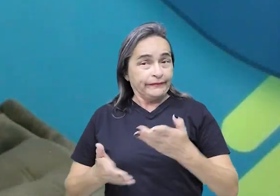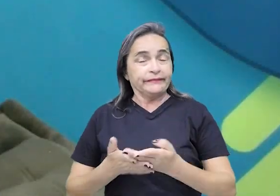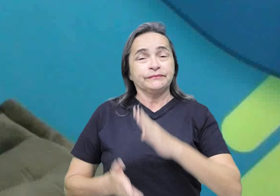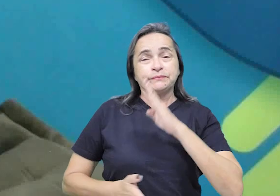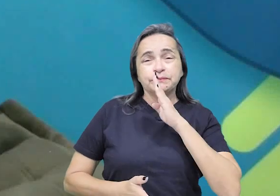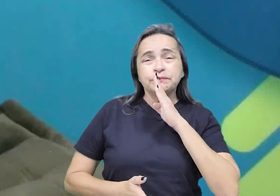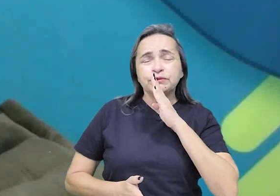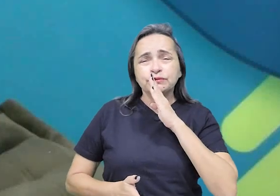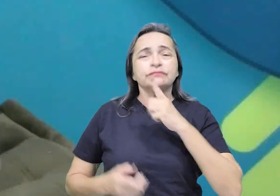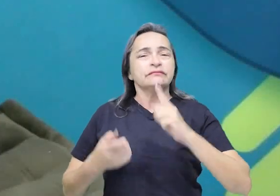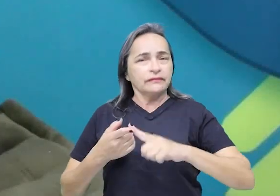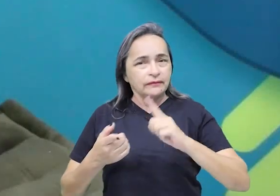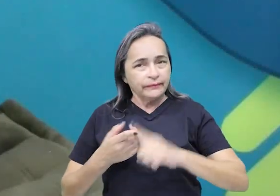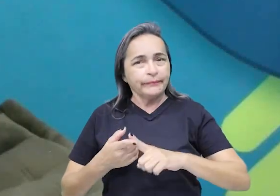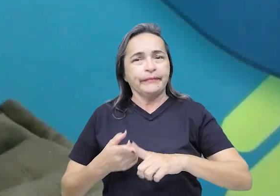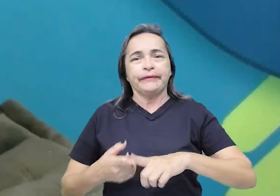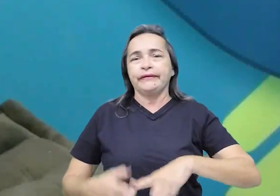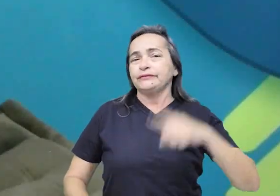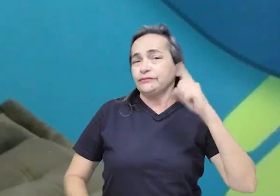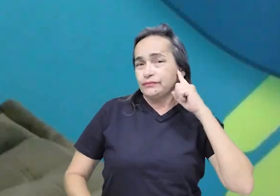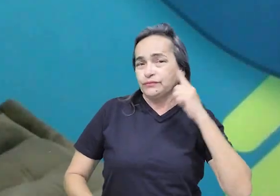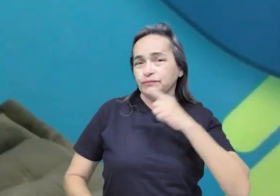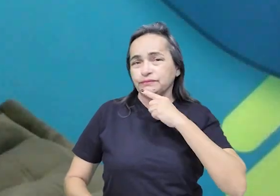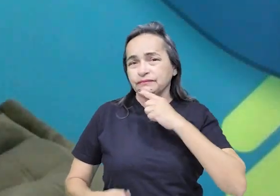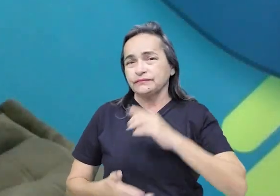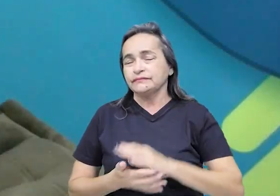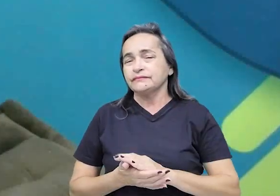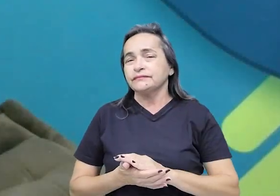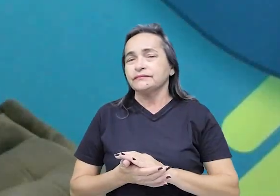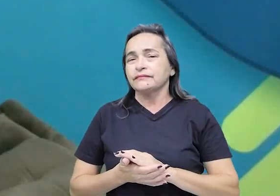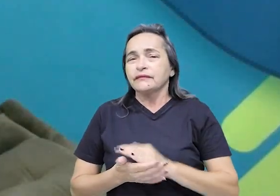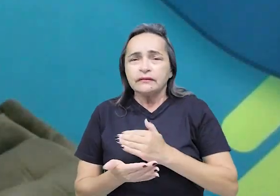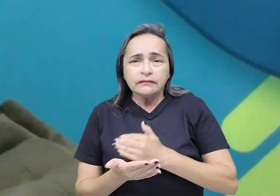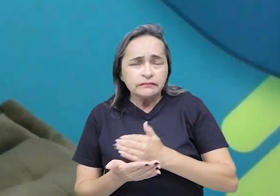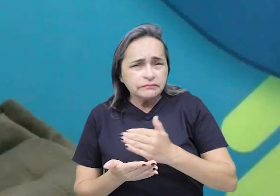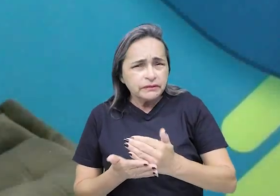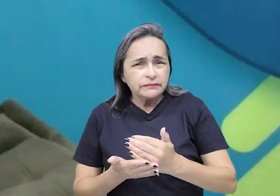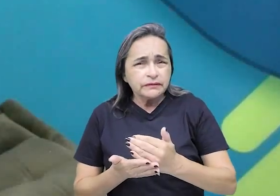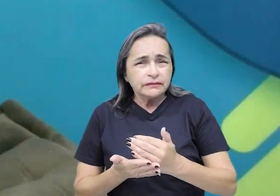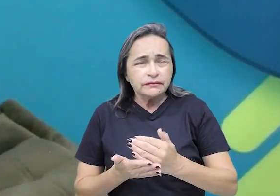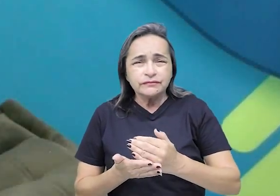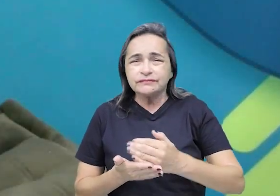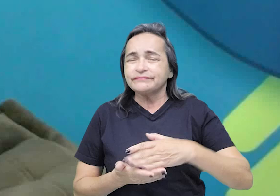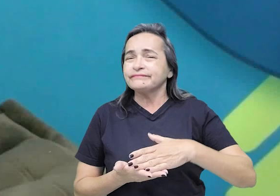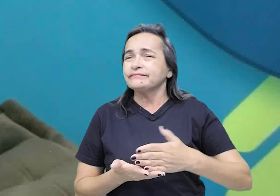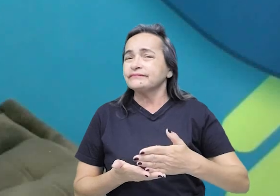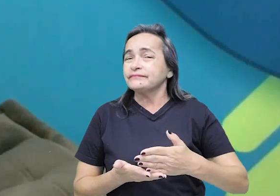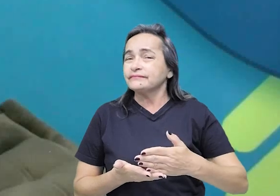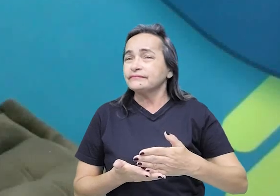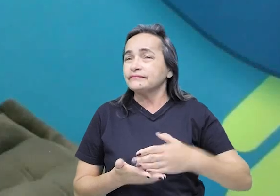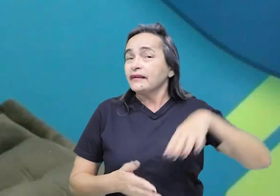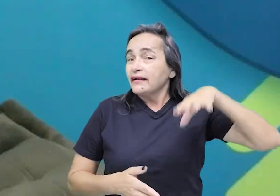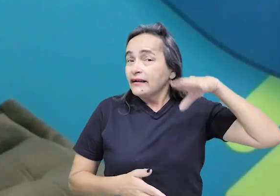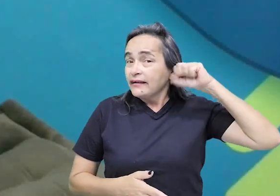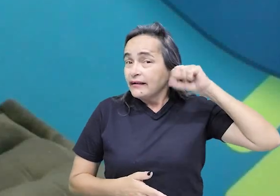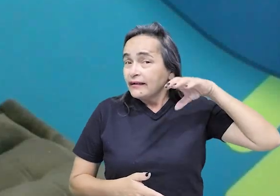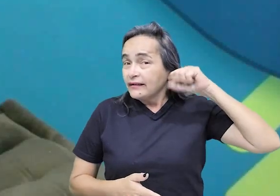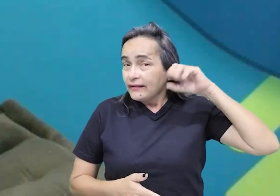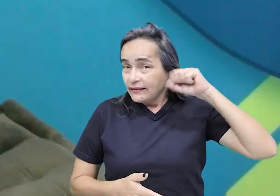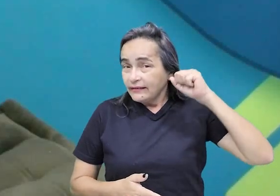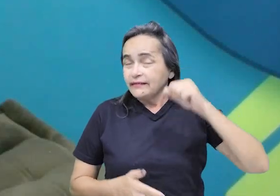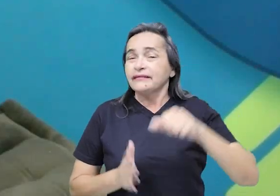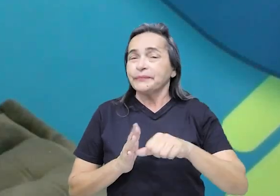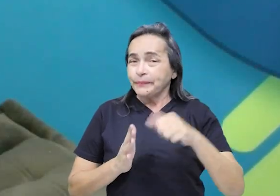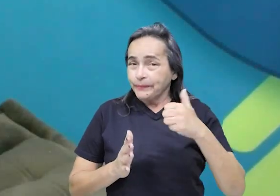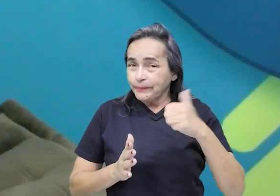Então, assim, inicialmente, a surdez é o primeiro canal. Aliás, a audição é o